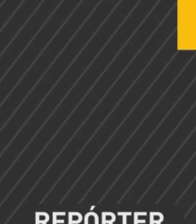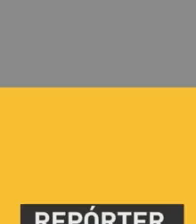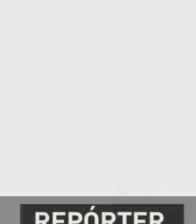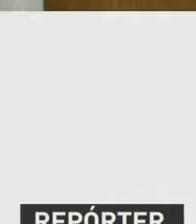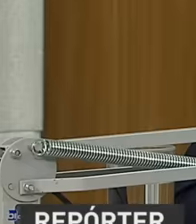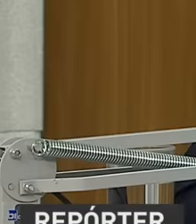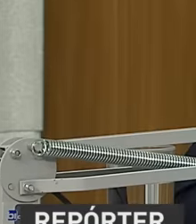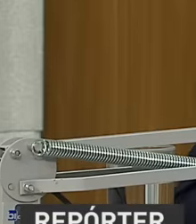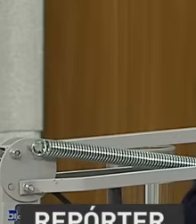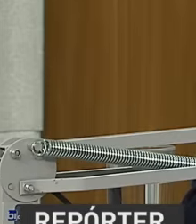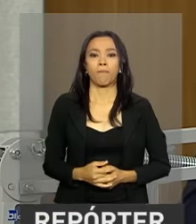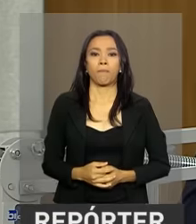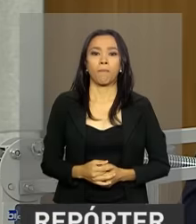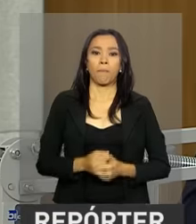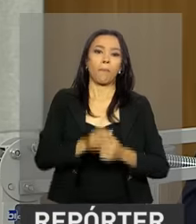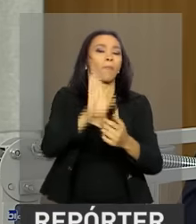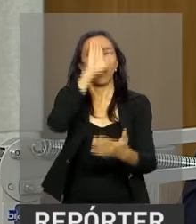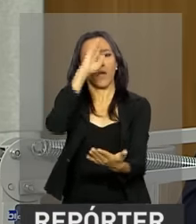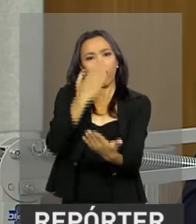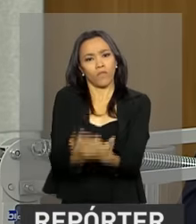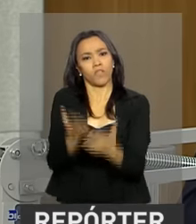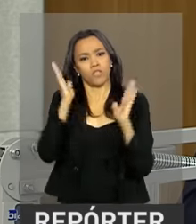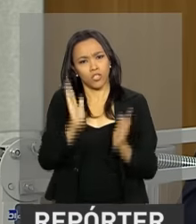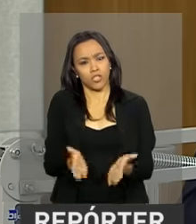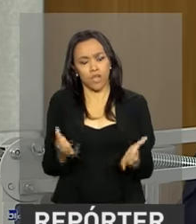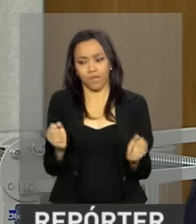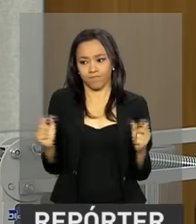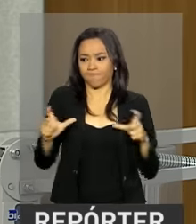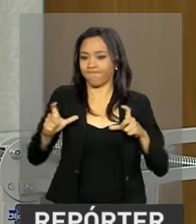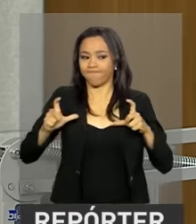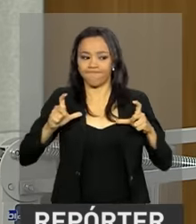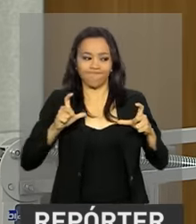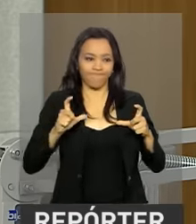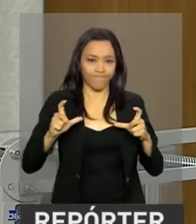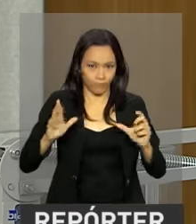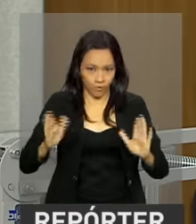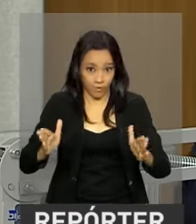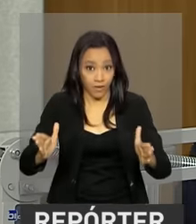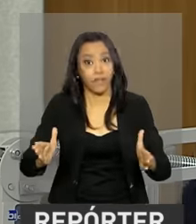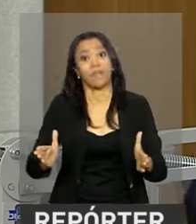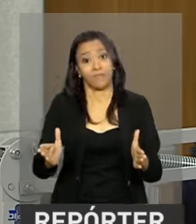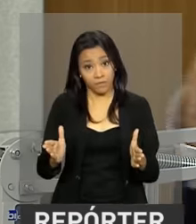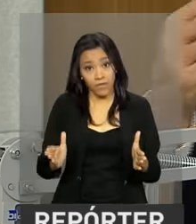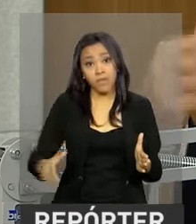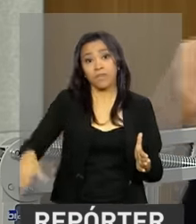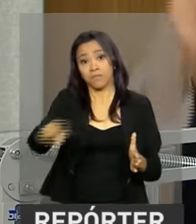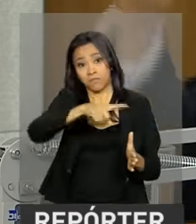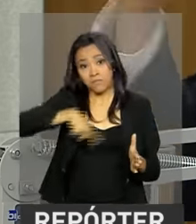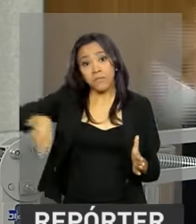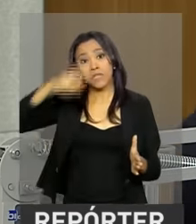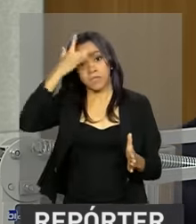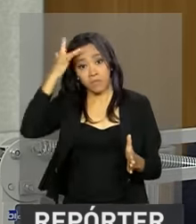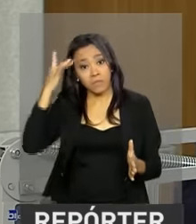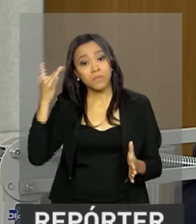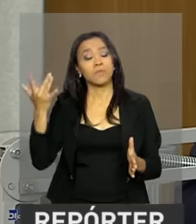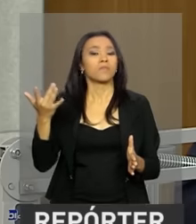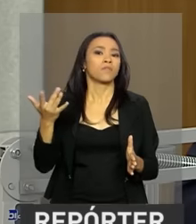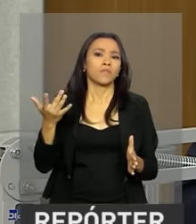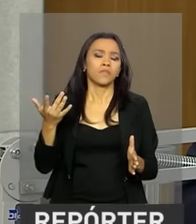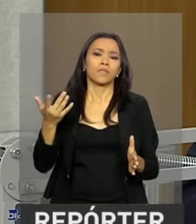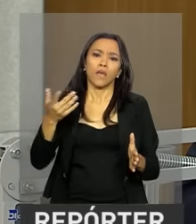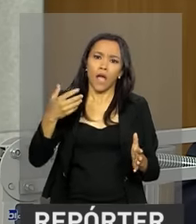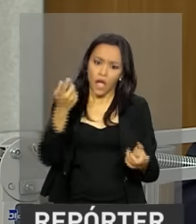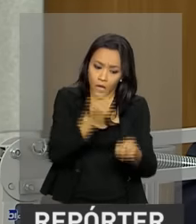sociedade a confiança já está aumentando já existem diversos indicações de que teremos de fato a